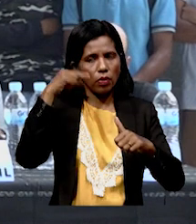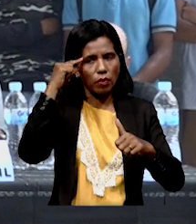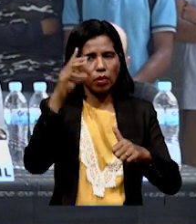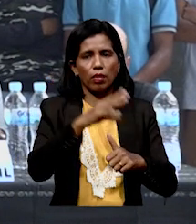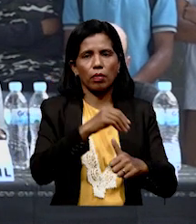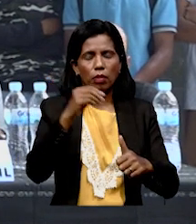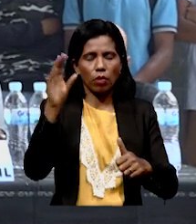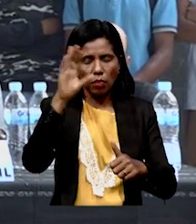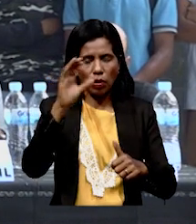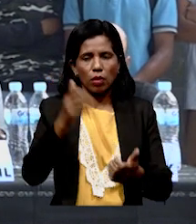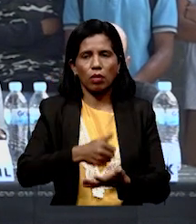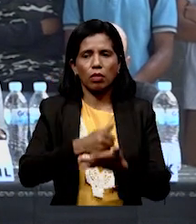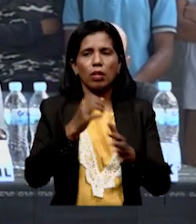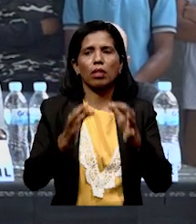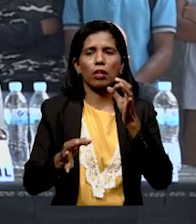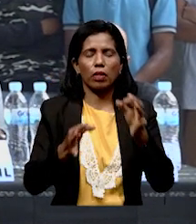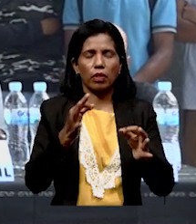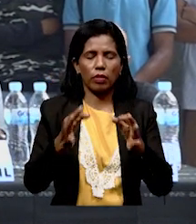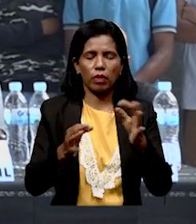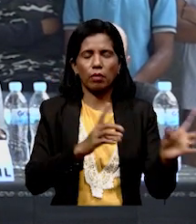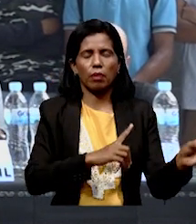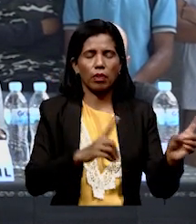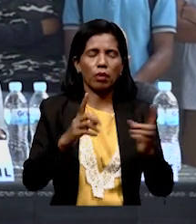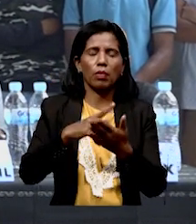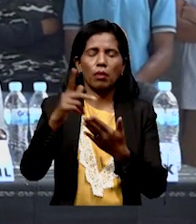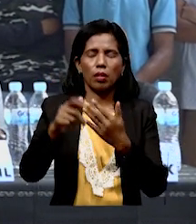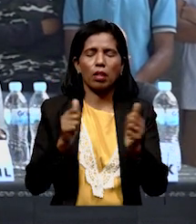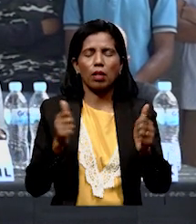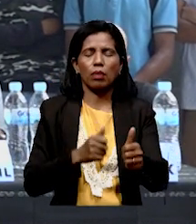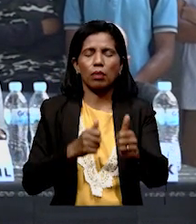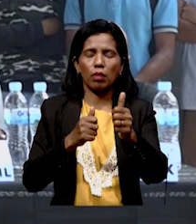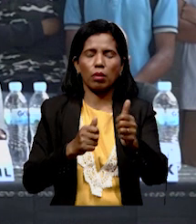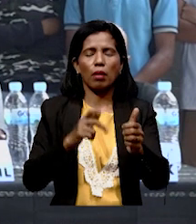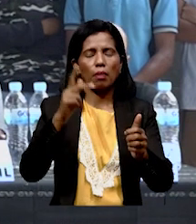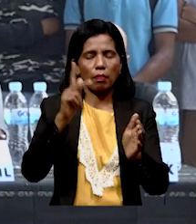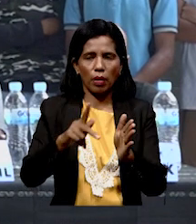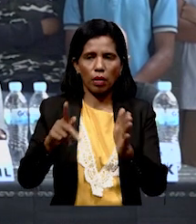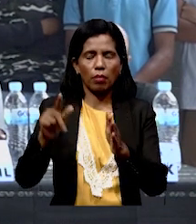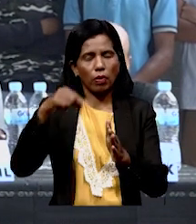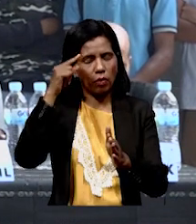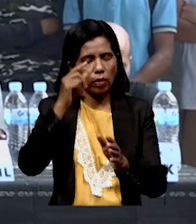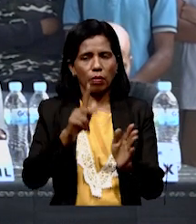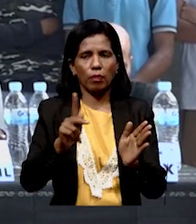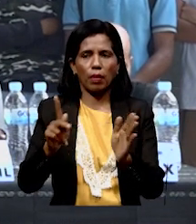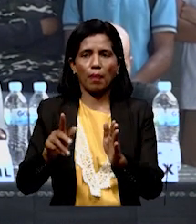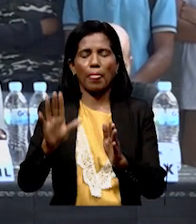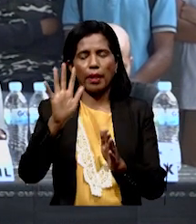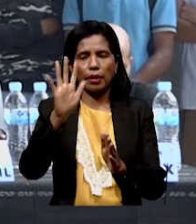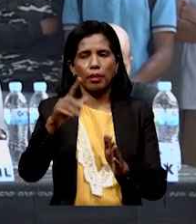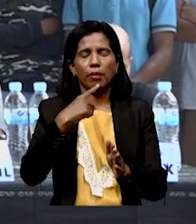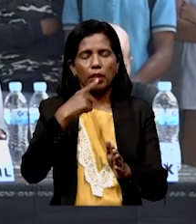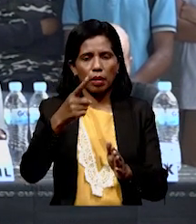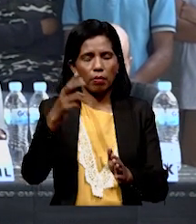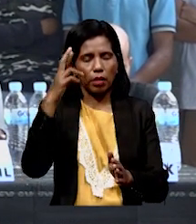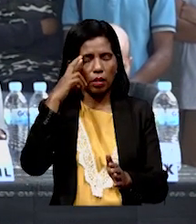por solução, cara, faz a implementação do programa, latir plano, nível do Governo planeia. Lima, recomenda para